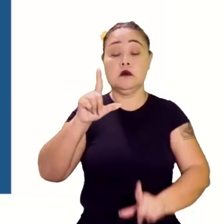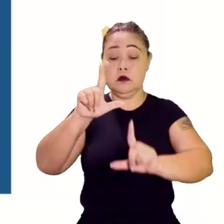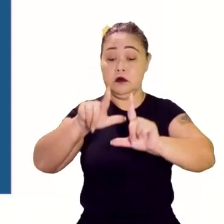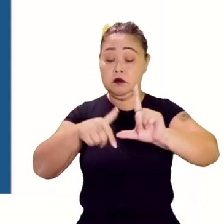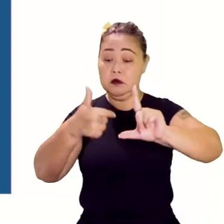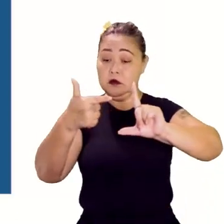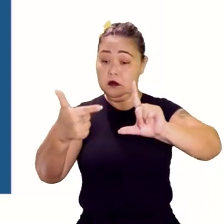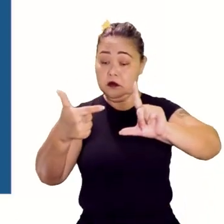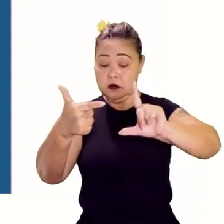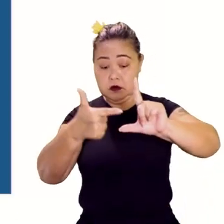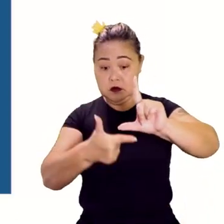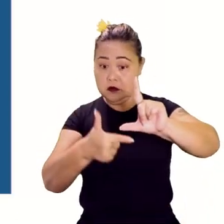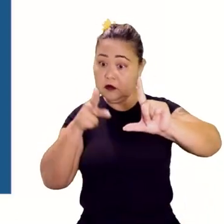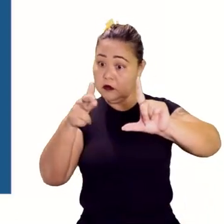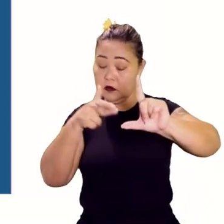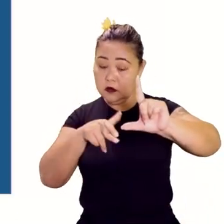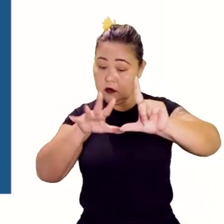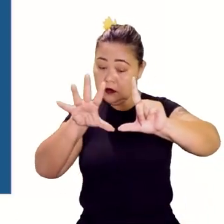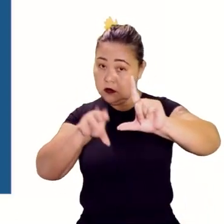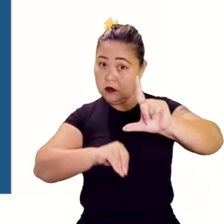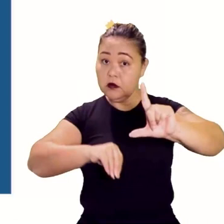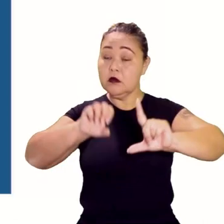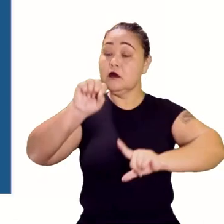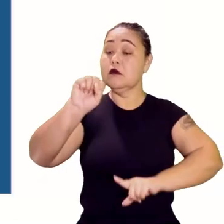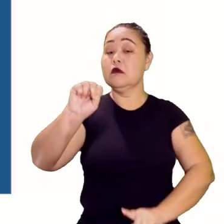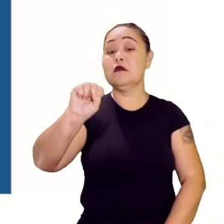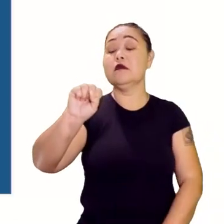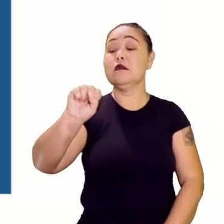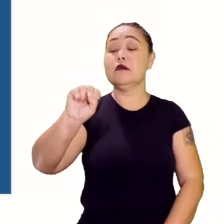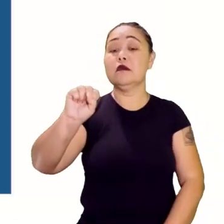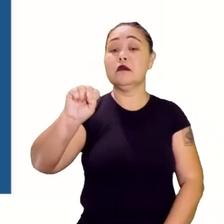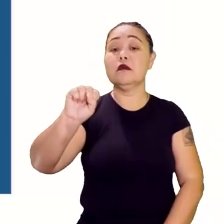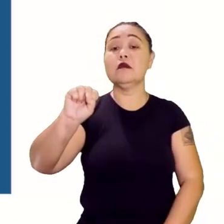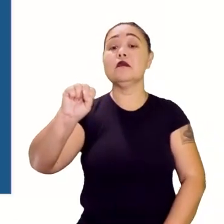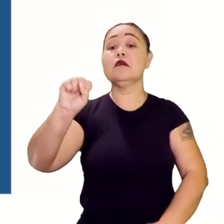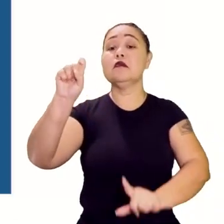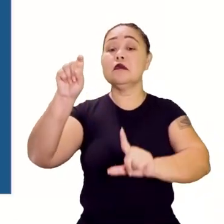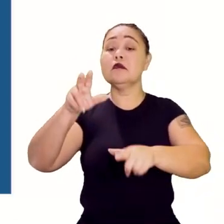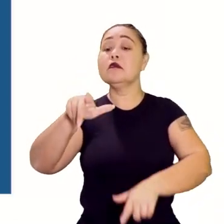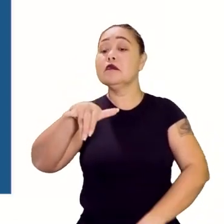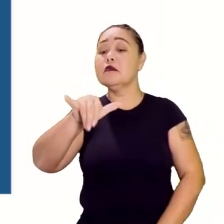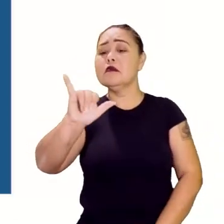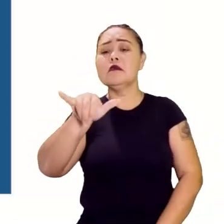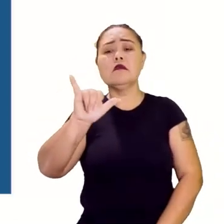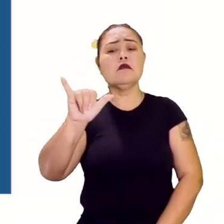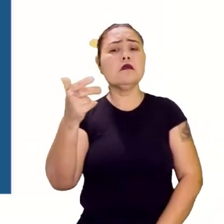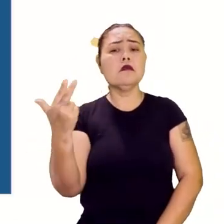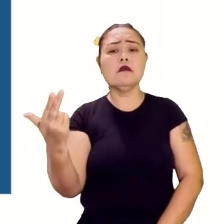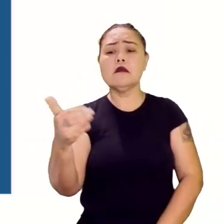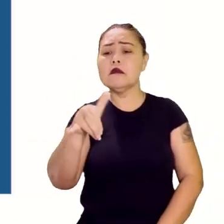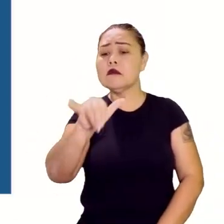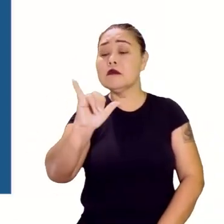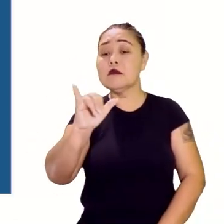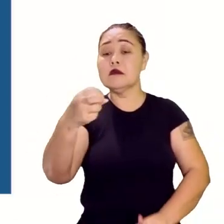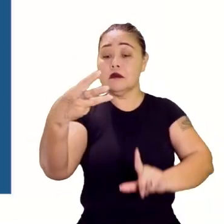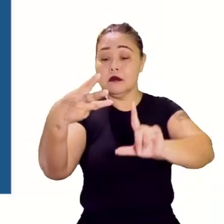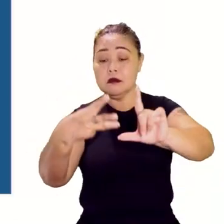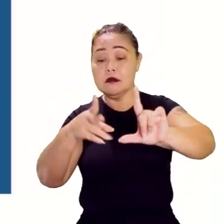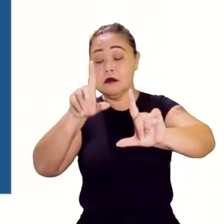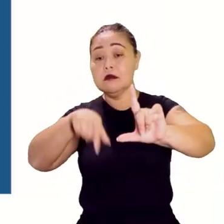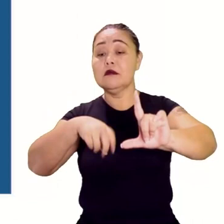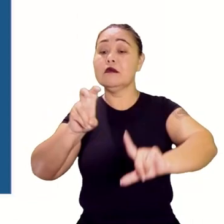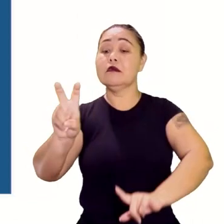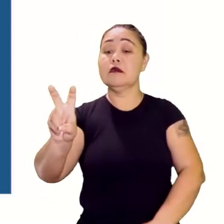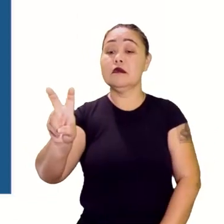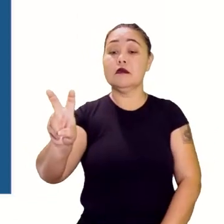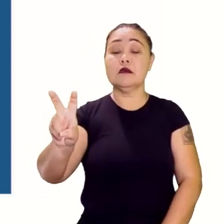o logaritmando e a base são iguais, o meu x vale 8. O meu y tem a mesma propriedade, então meu y